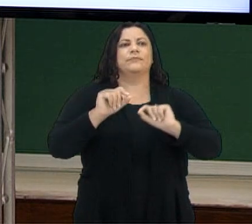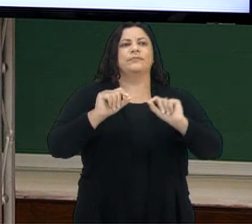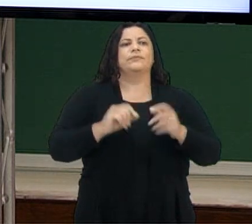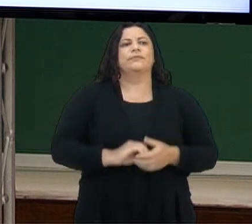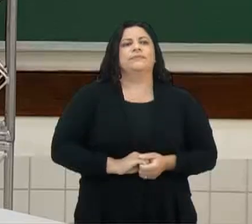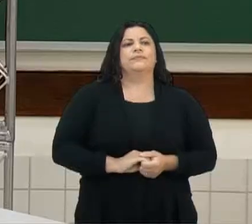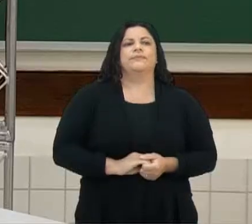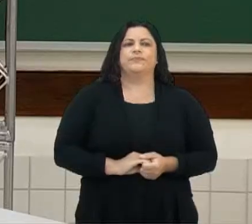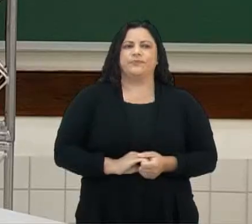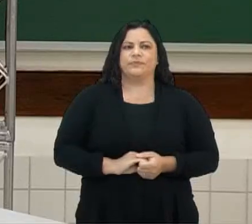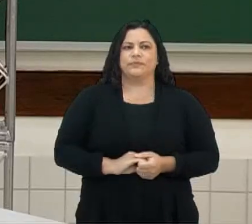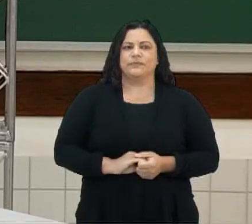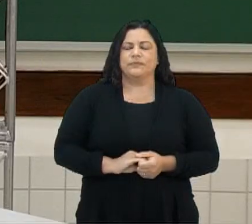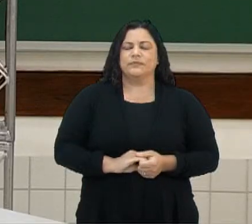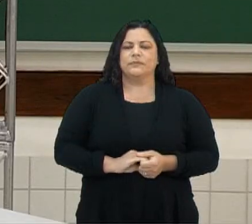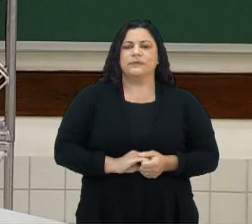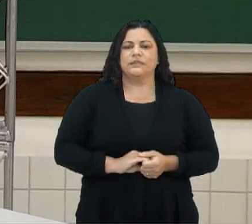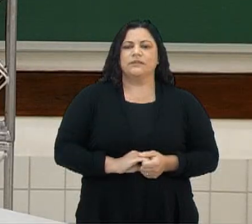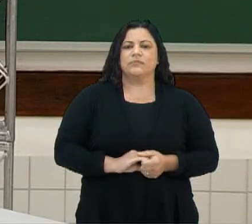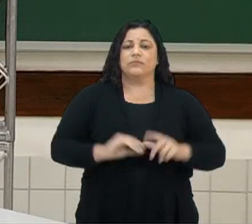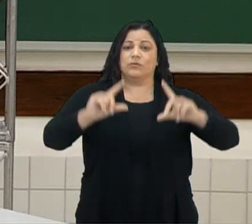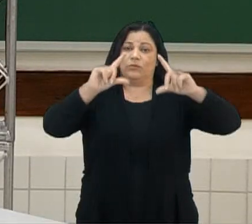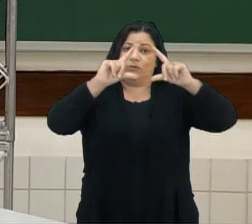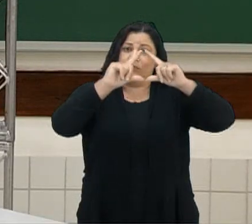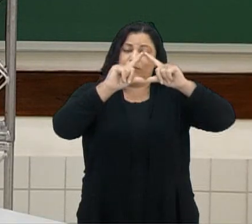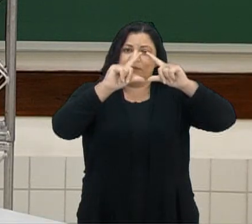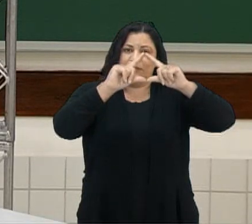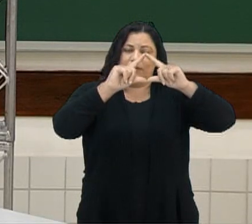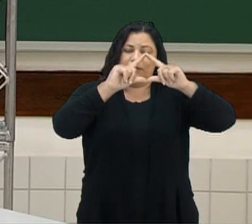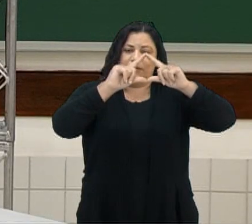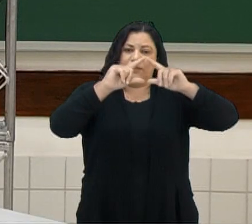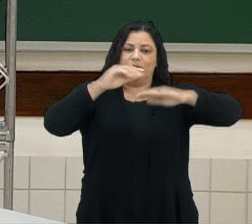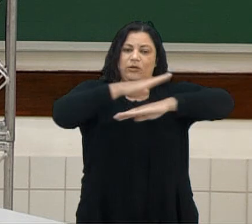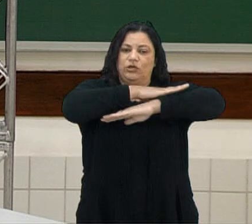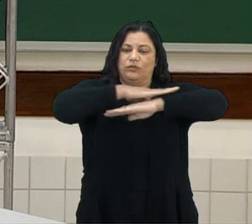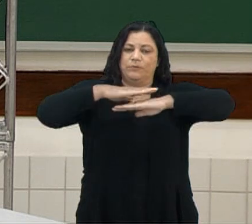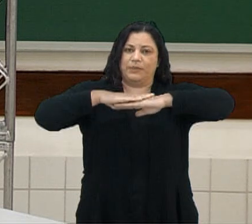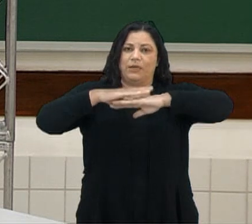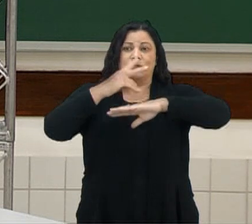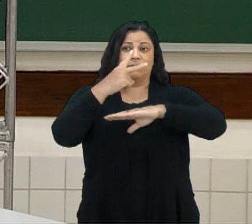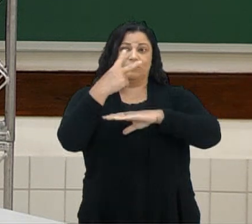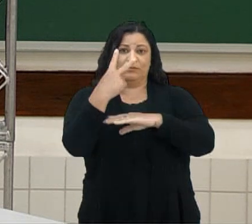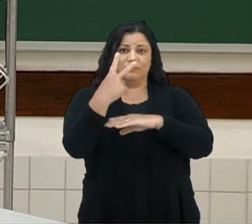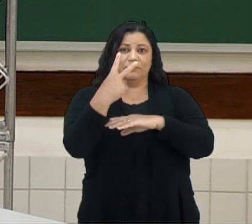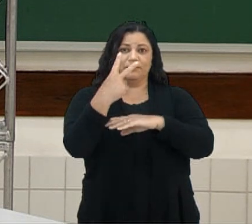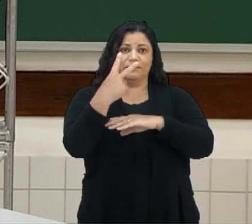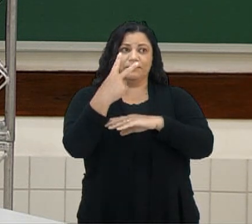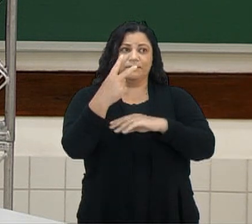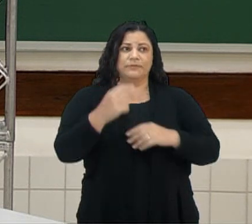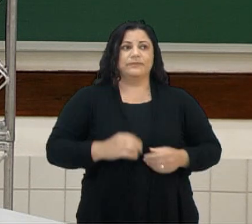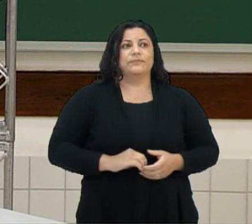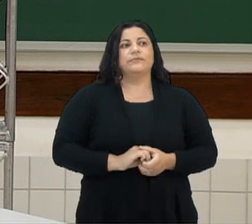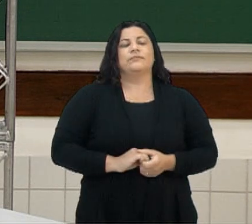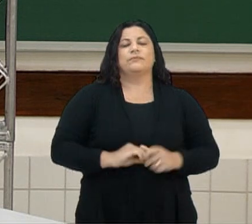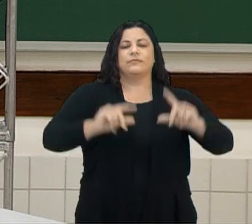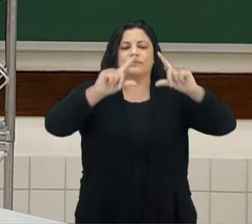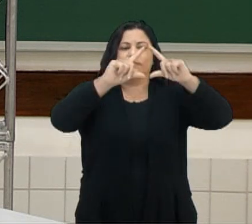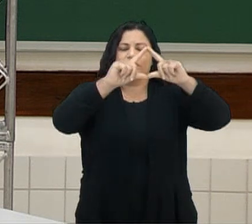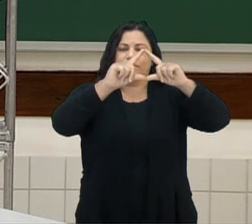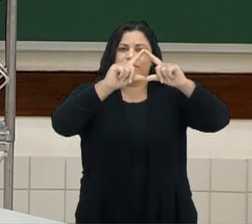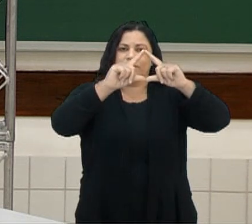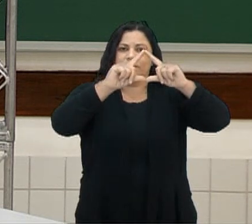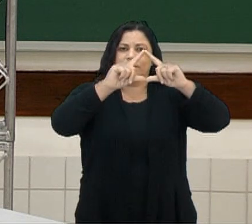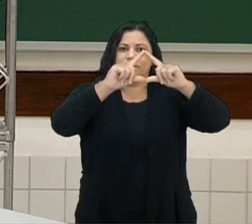nesse caso, ó. Como o triângulo é isósceles e o lado de baixo mede 2, é assim o triângulo,